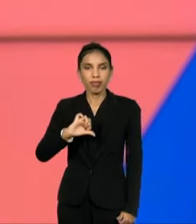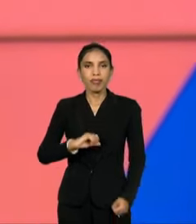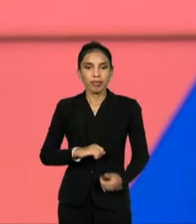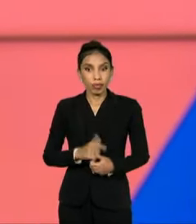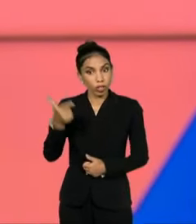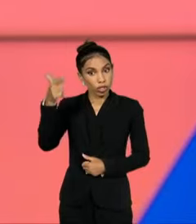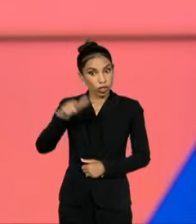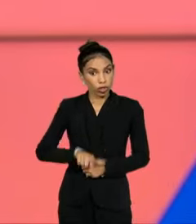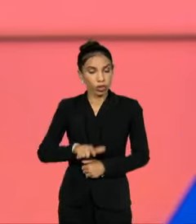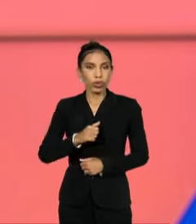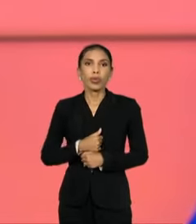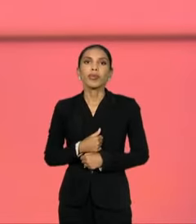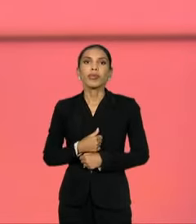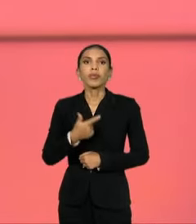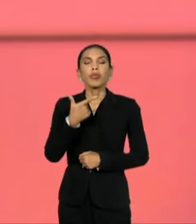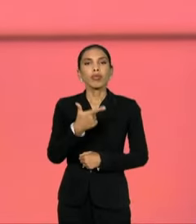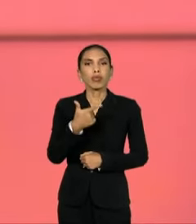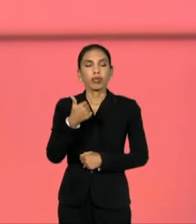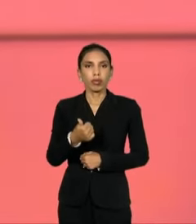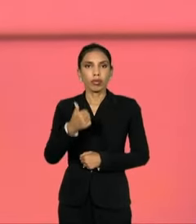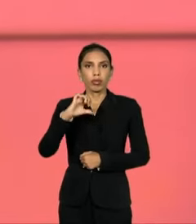219-9903-5329. Vou repetir, hein? Prefixo